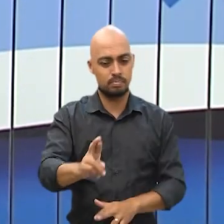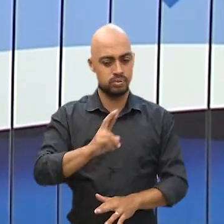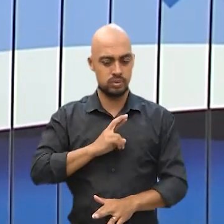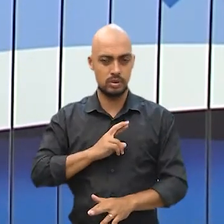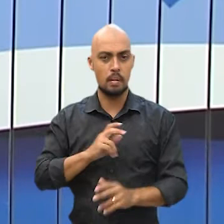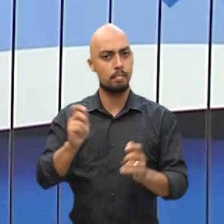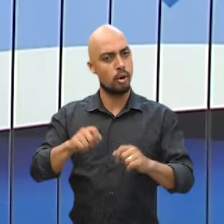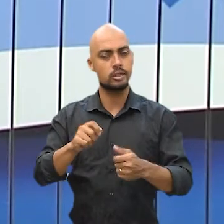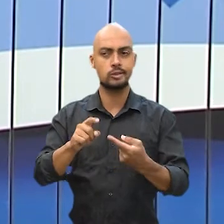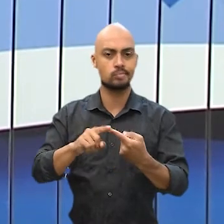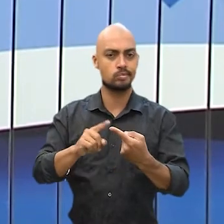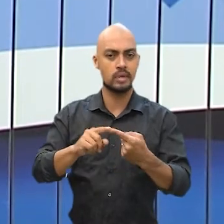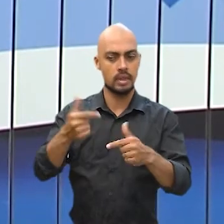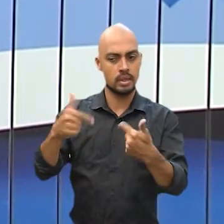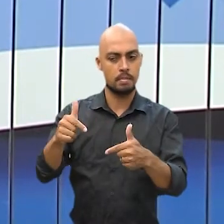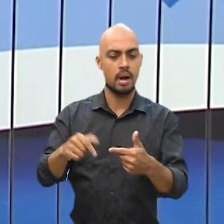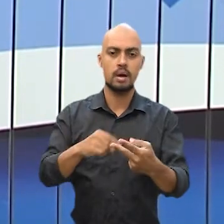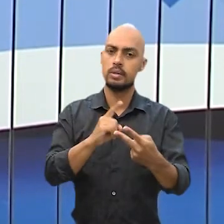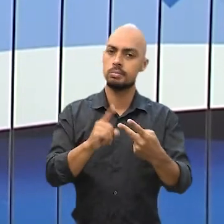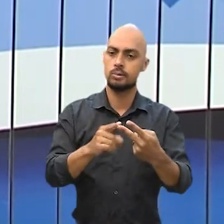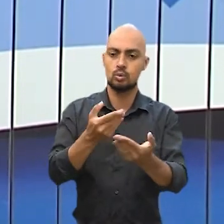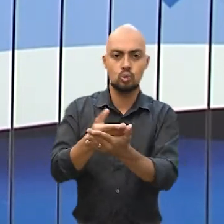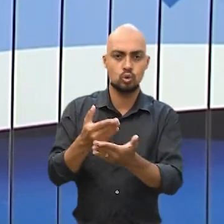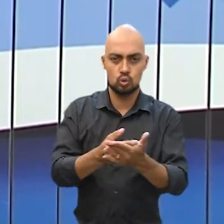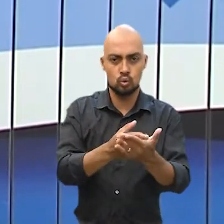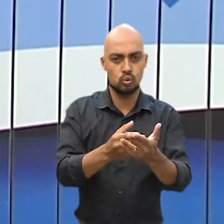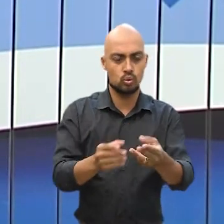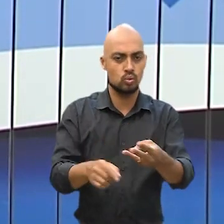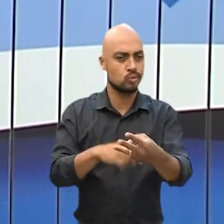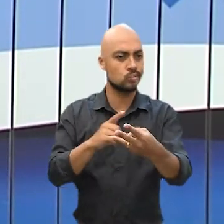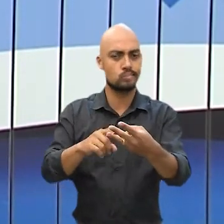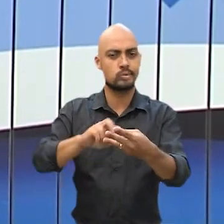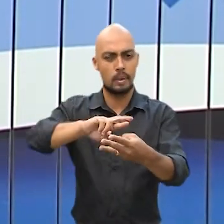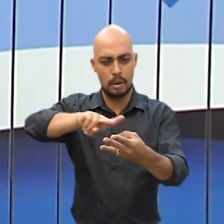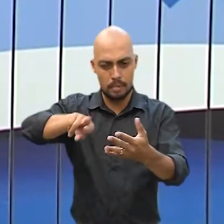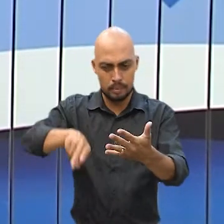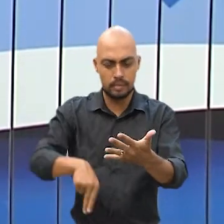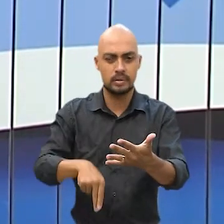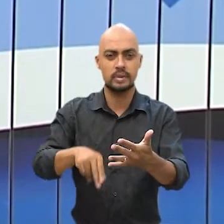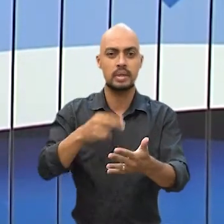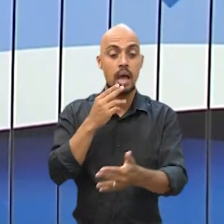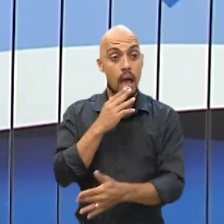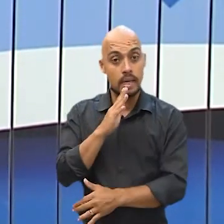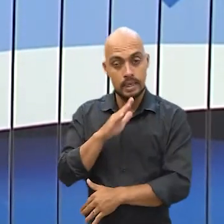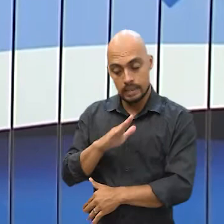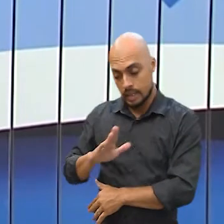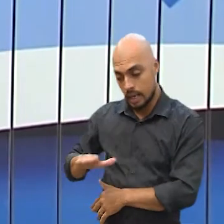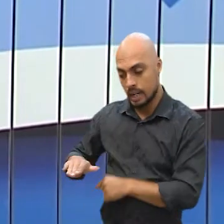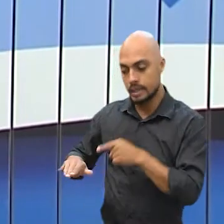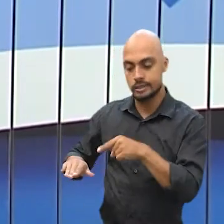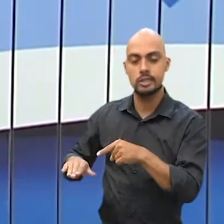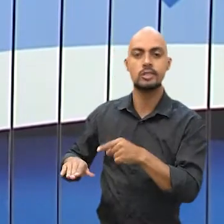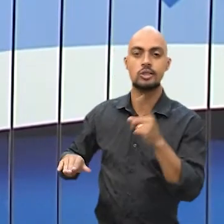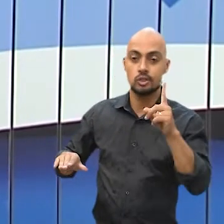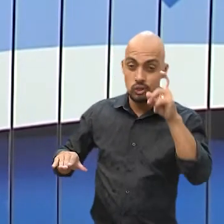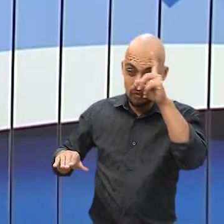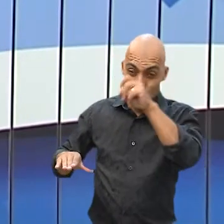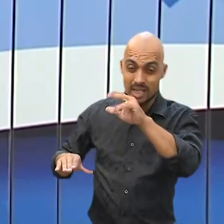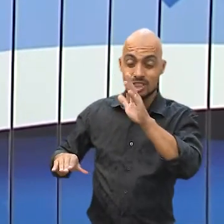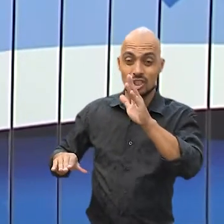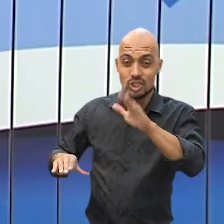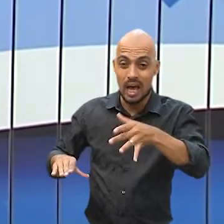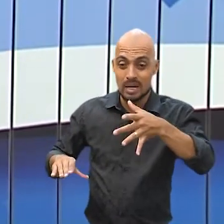trabalho ou estudo, por exemplo, fica fácil compreender que uma criança que já tem uma dificuldade de